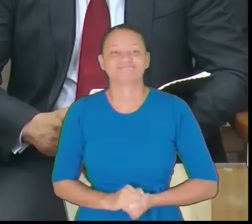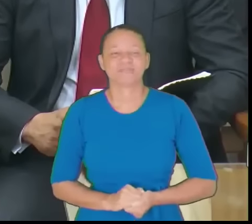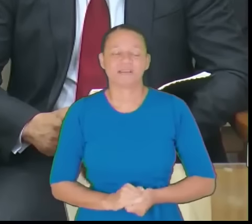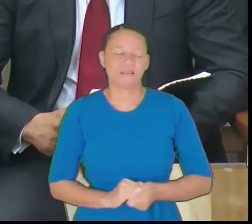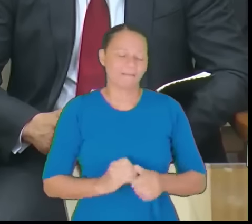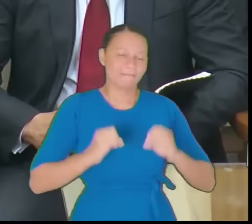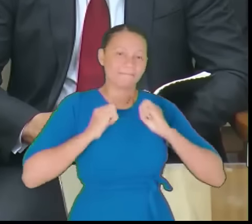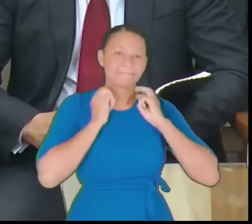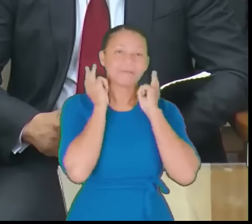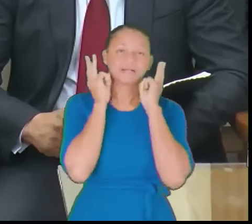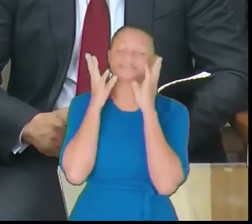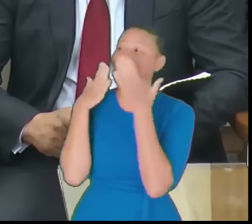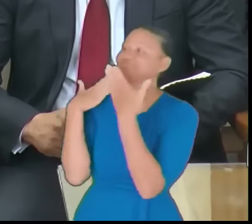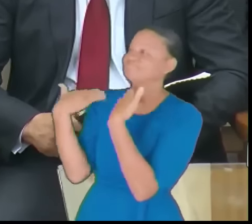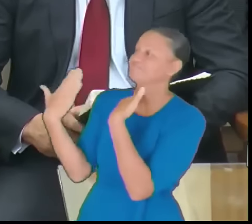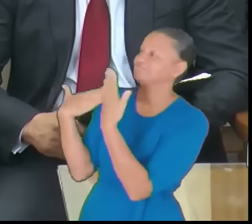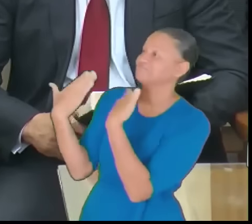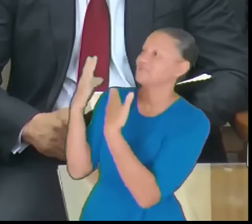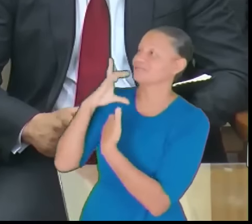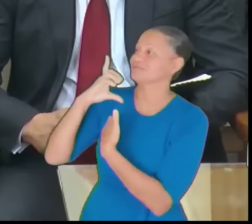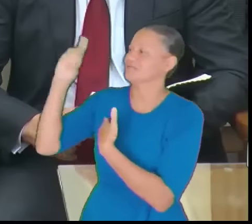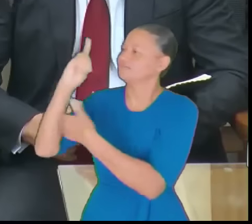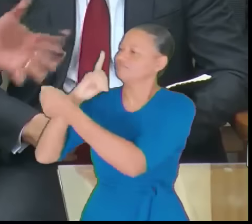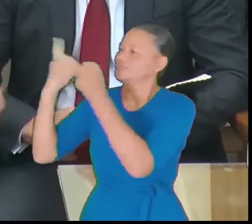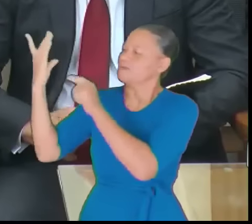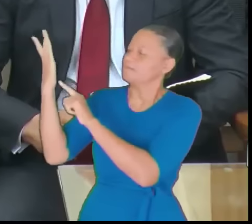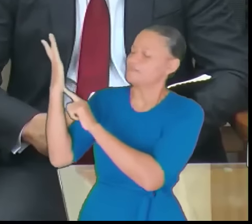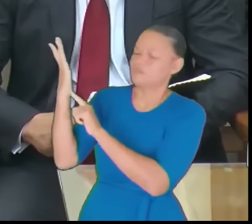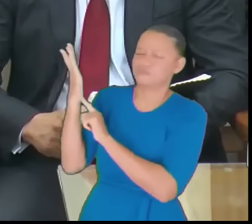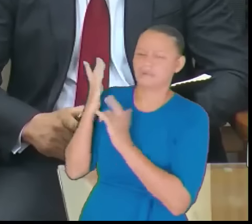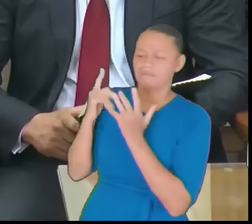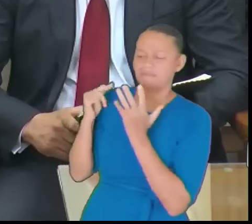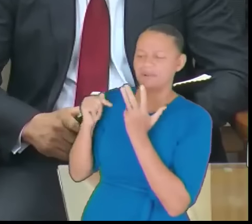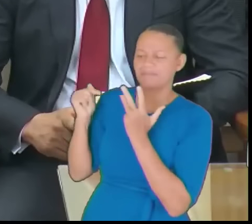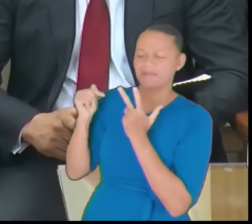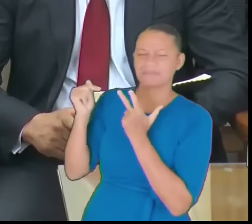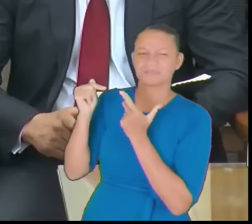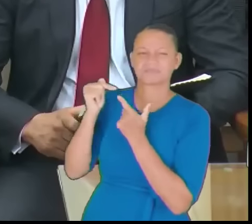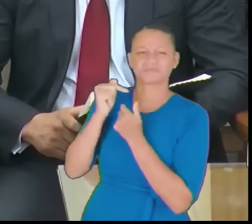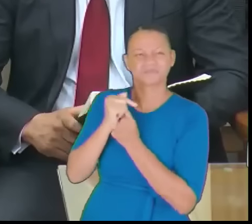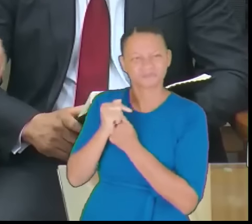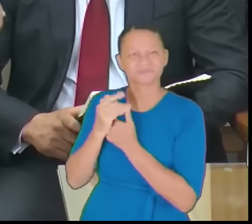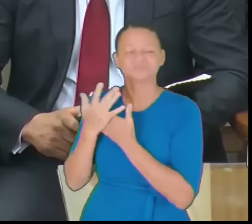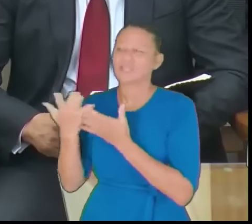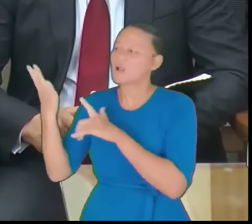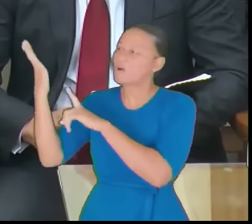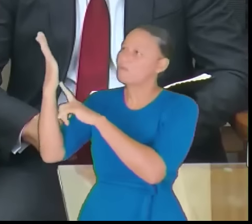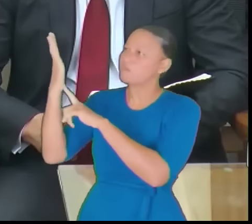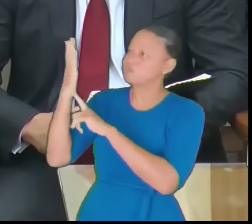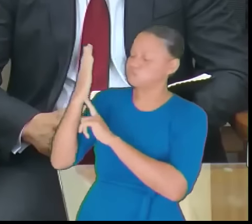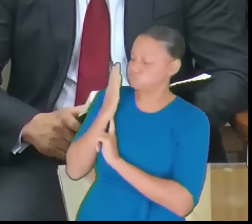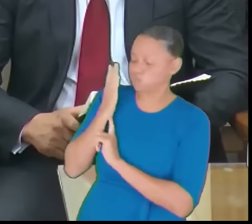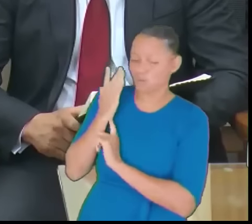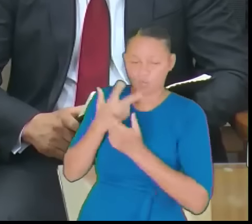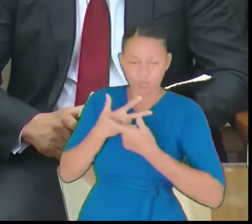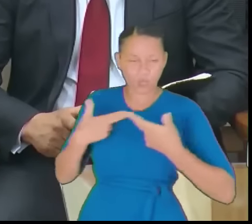Moisés conversava com Deus, Deus revelava os segredos a Moisés, revelava coisa que